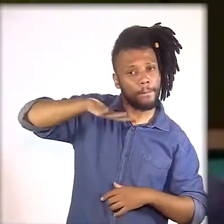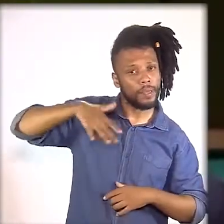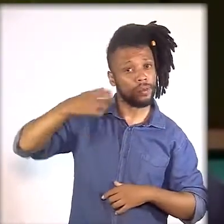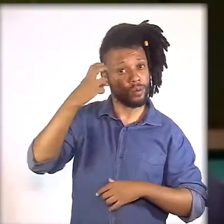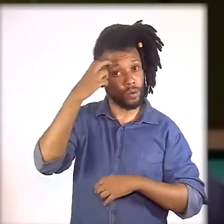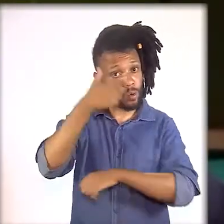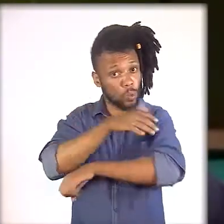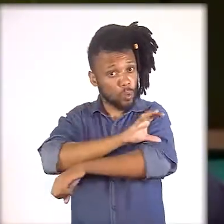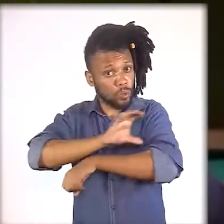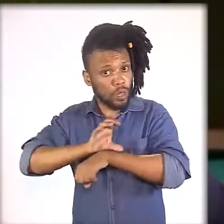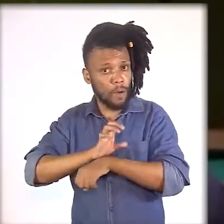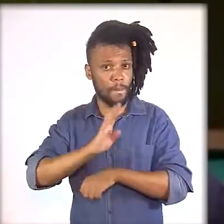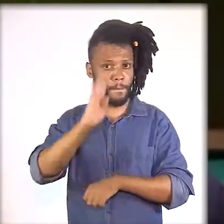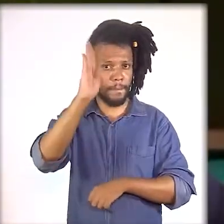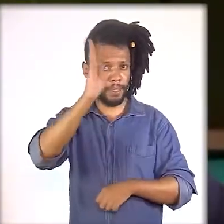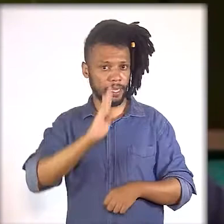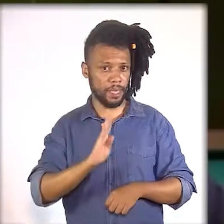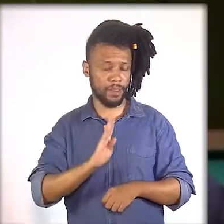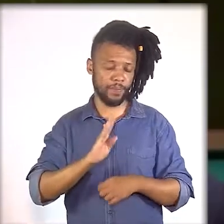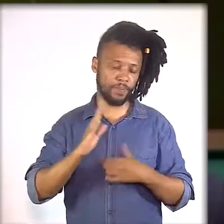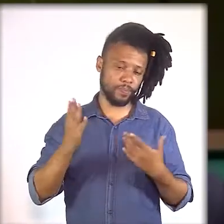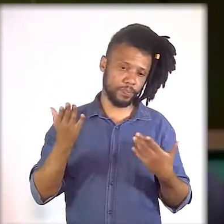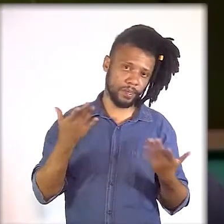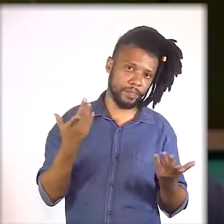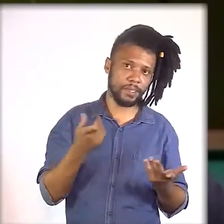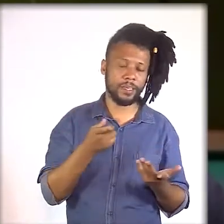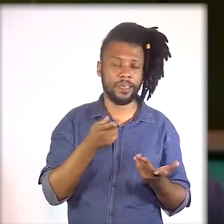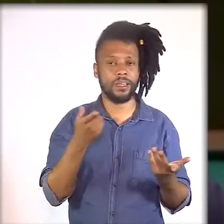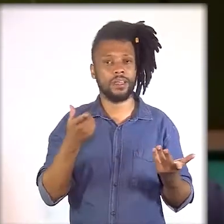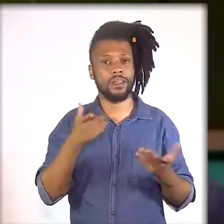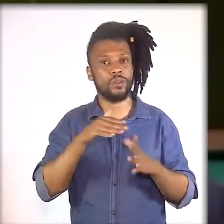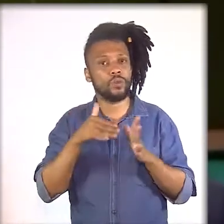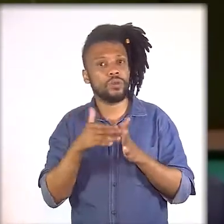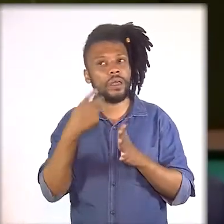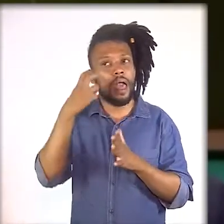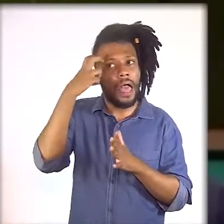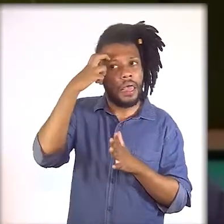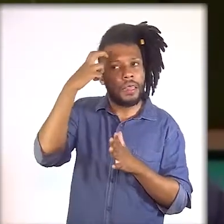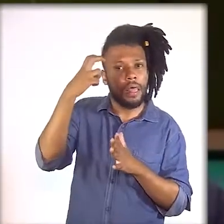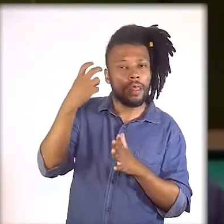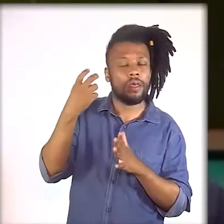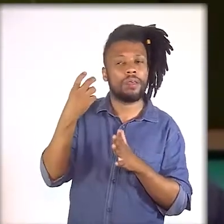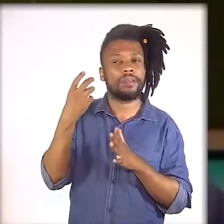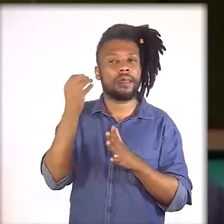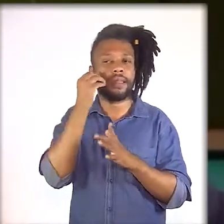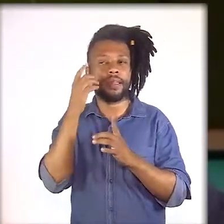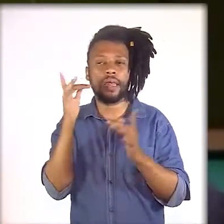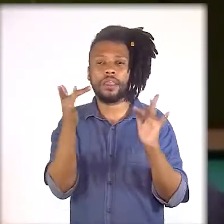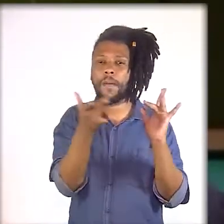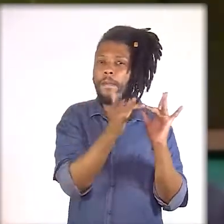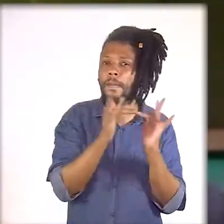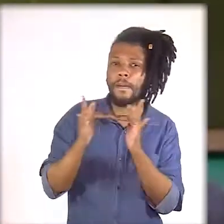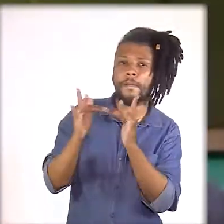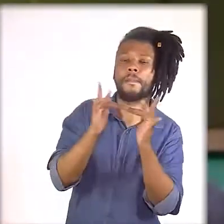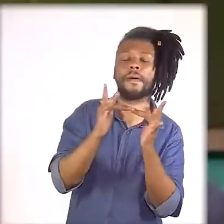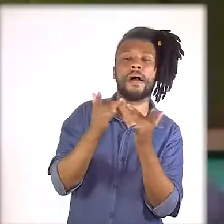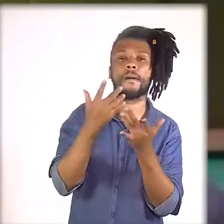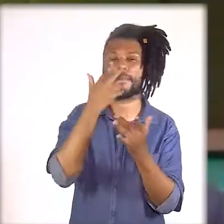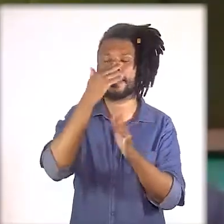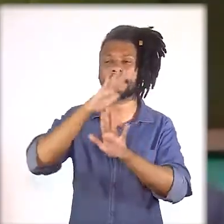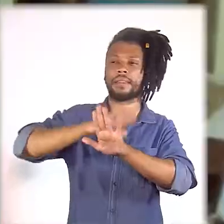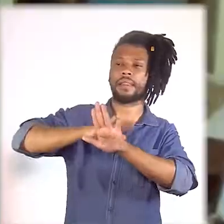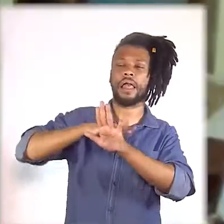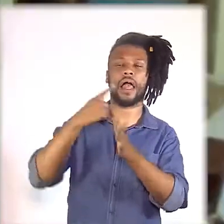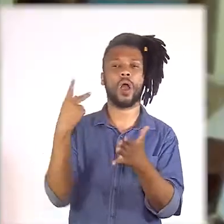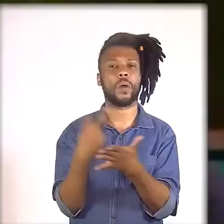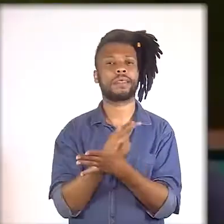ambiente cultural brasileiro, para as pessoas não pensarem que tudo placidamente se dá, que os intelectuais se abraçam por aí como se nada